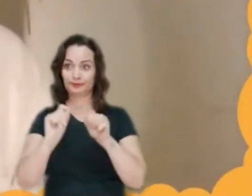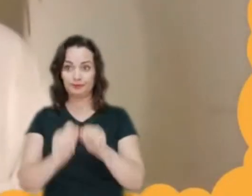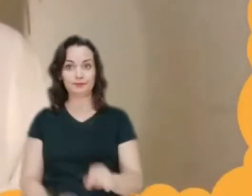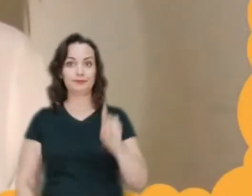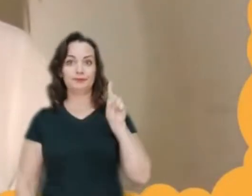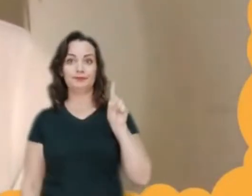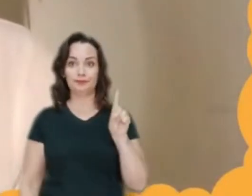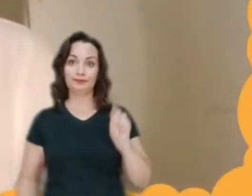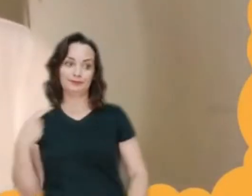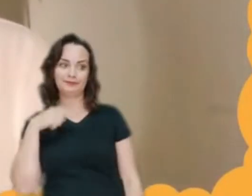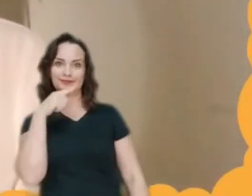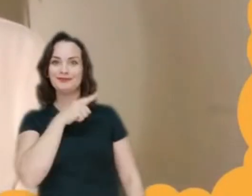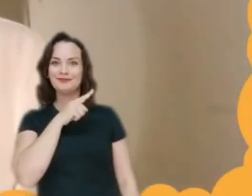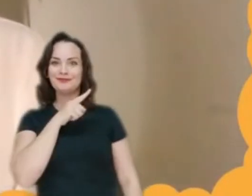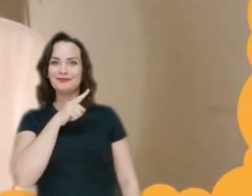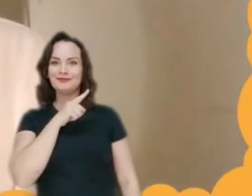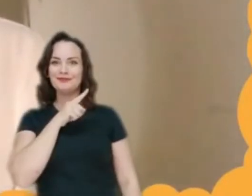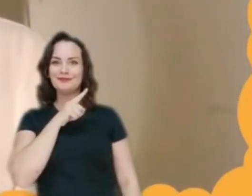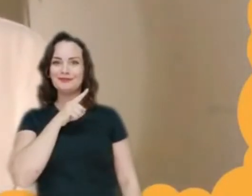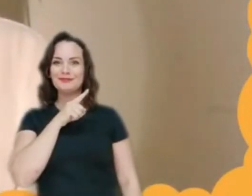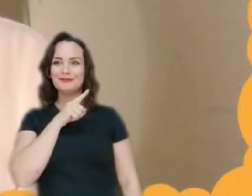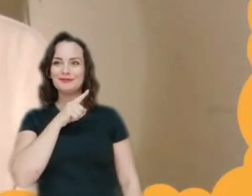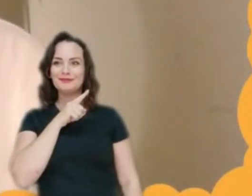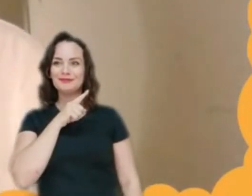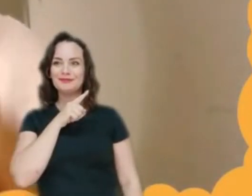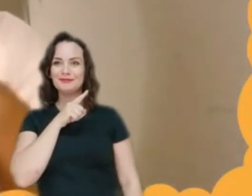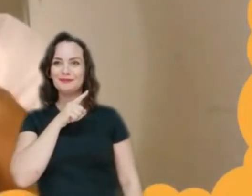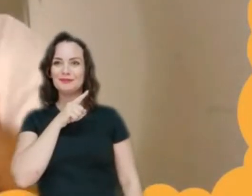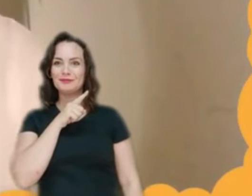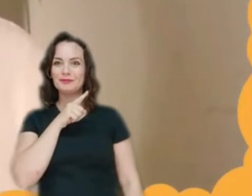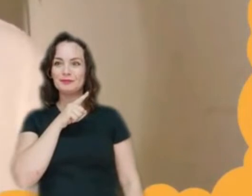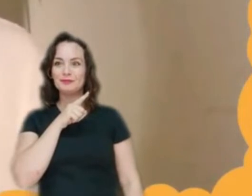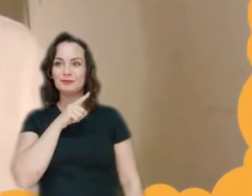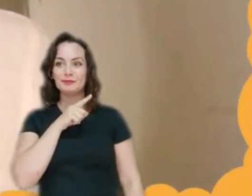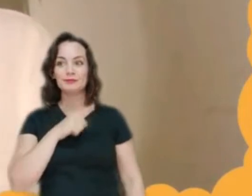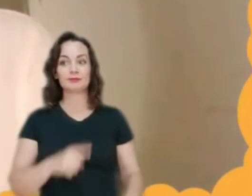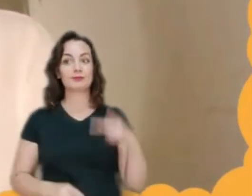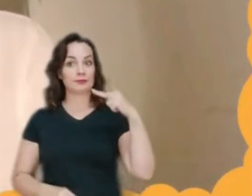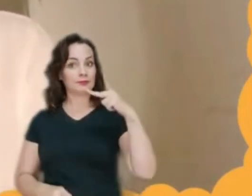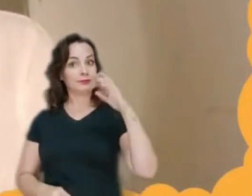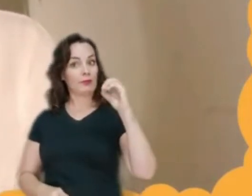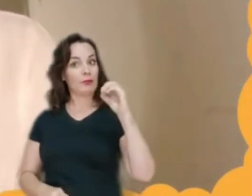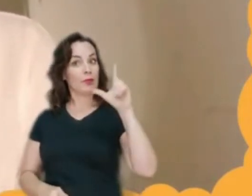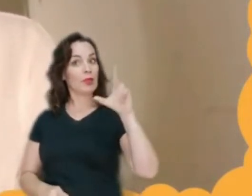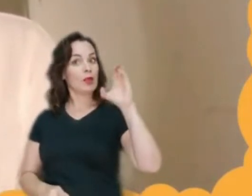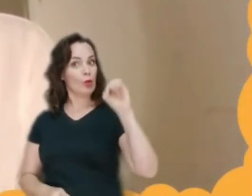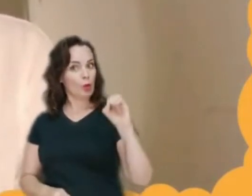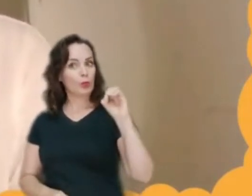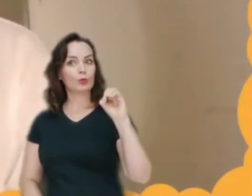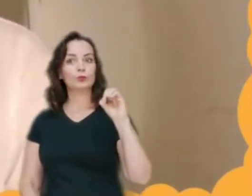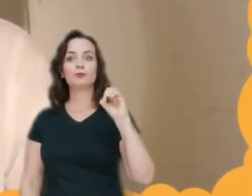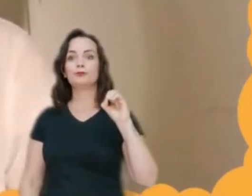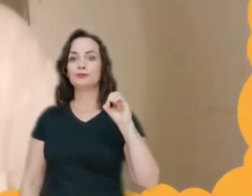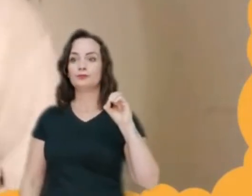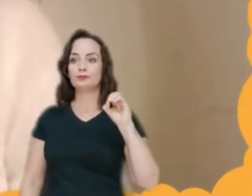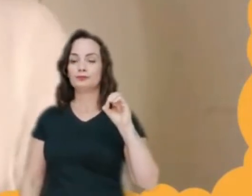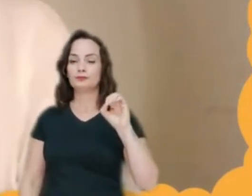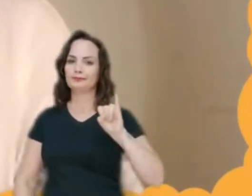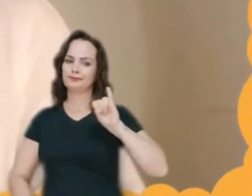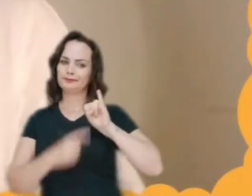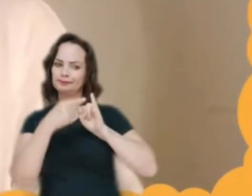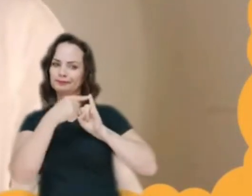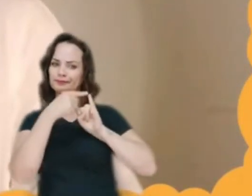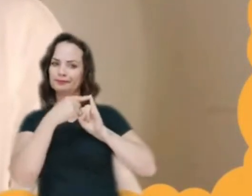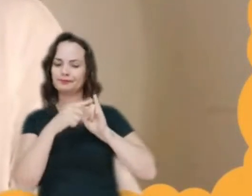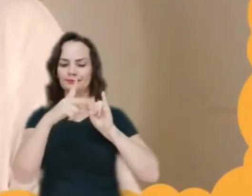assim, ó. Assim, com o dedo. Assim, isso. Essa daqui, esse aqui vai ser o Palo. Tá bom? É o Palo. Esse aqui,